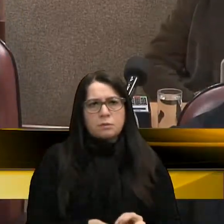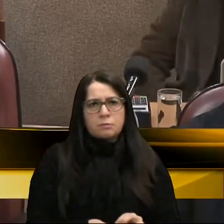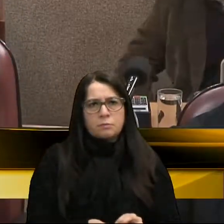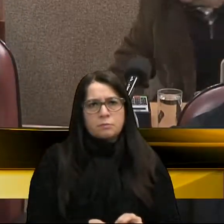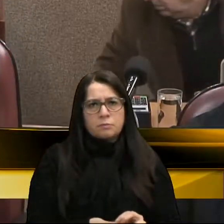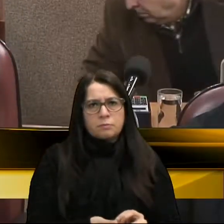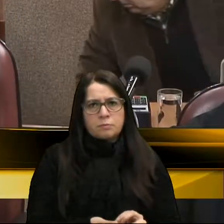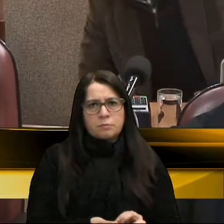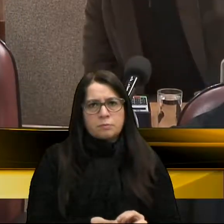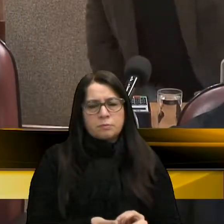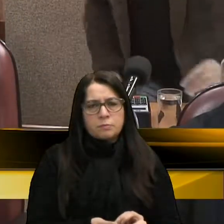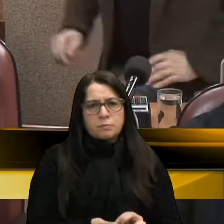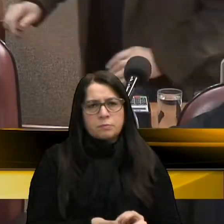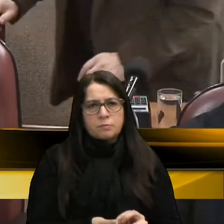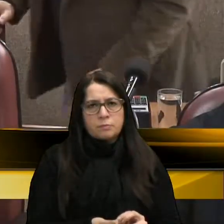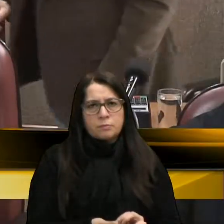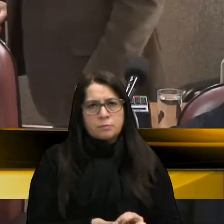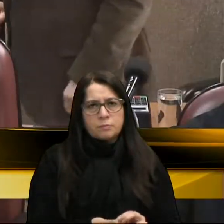públicos.